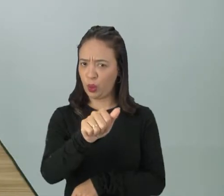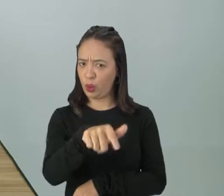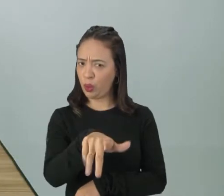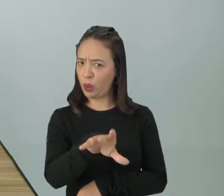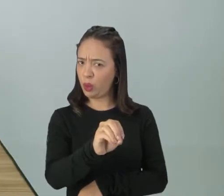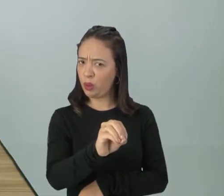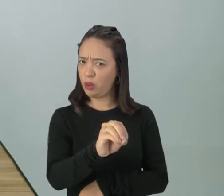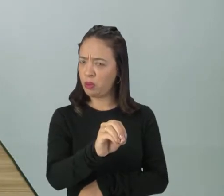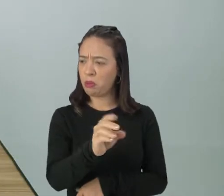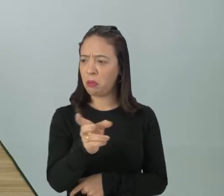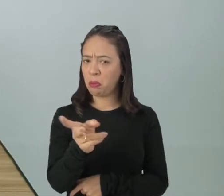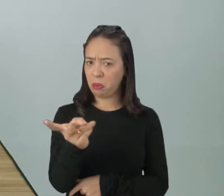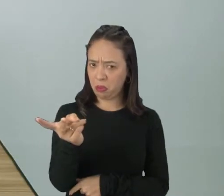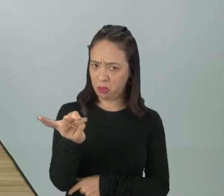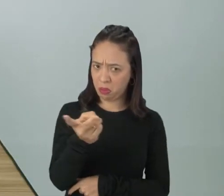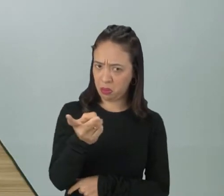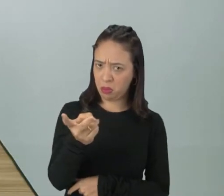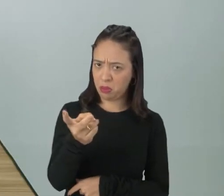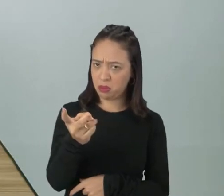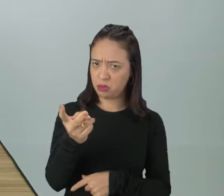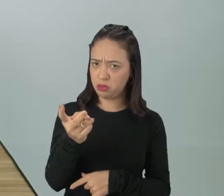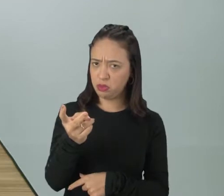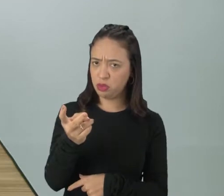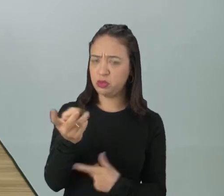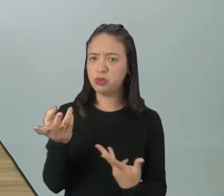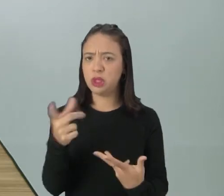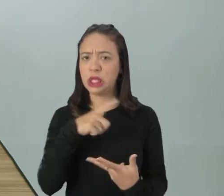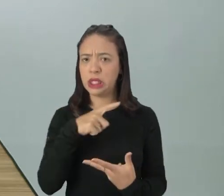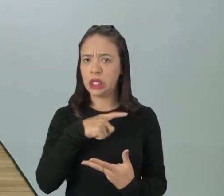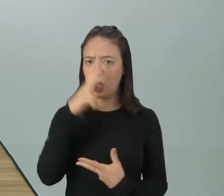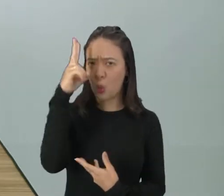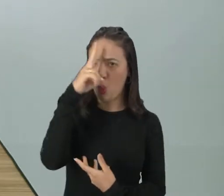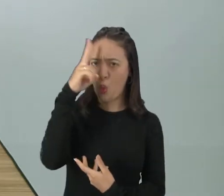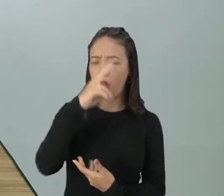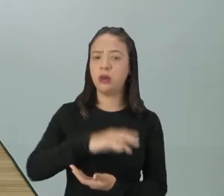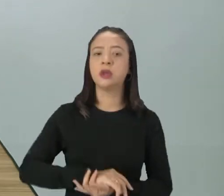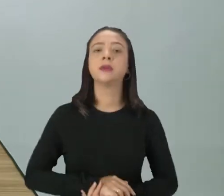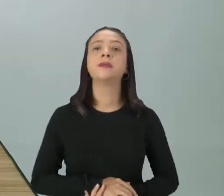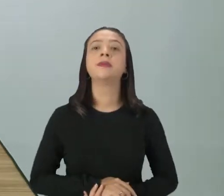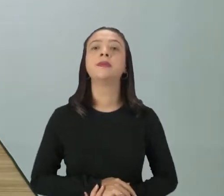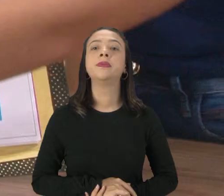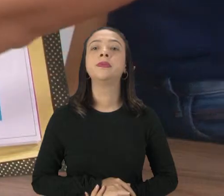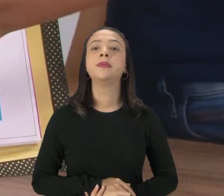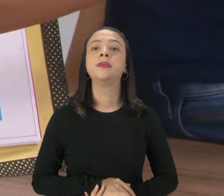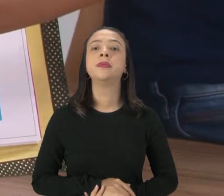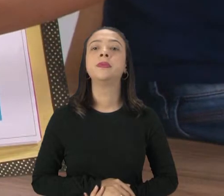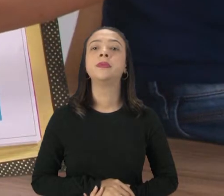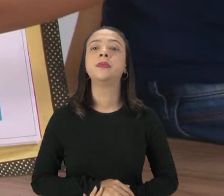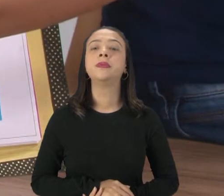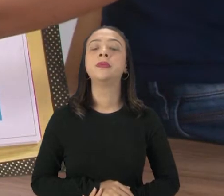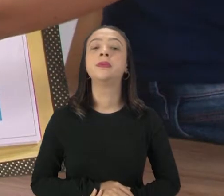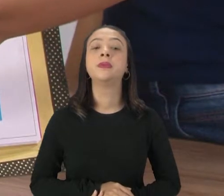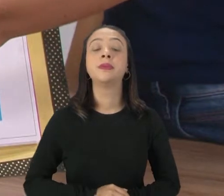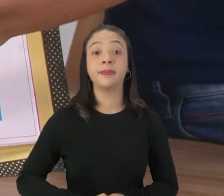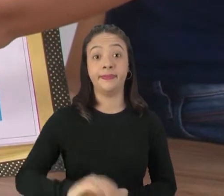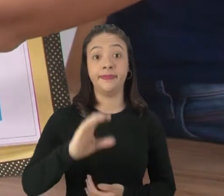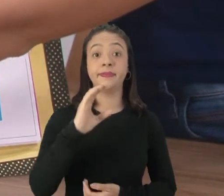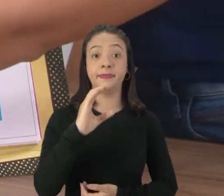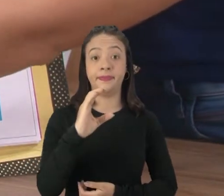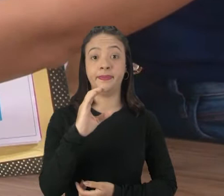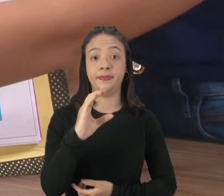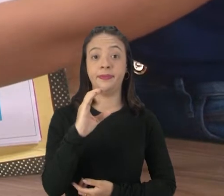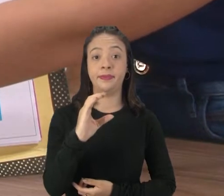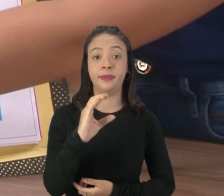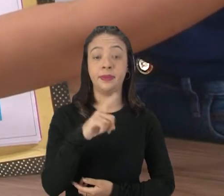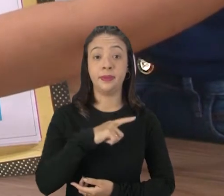Será esses os personagens da nossa história? Vamos à outra opção. C.